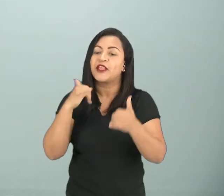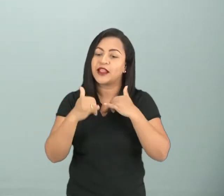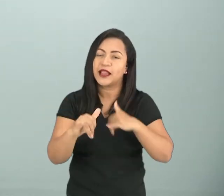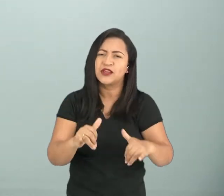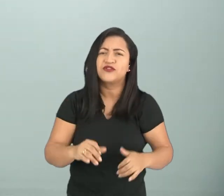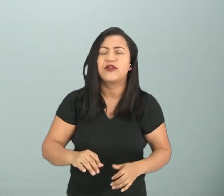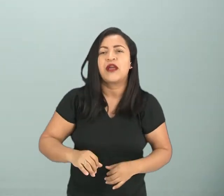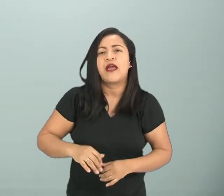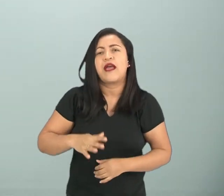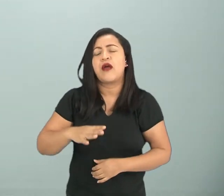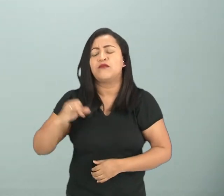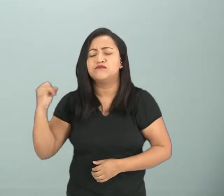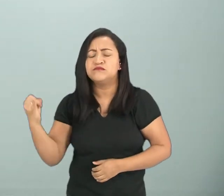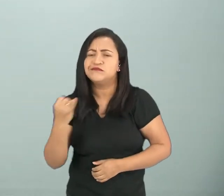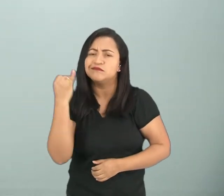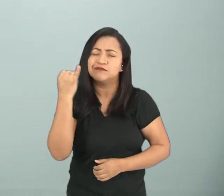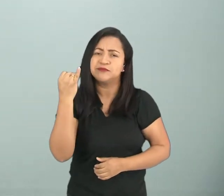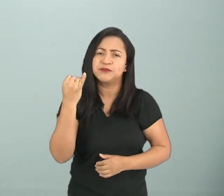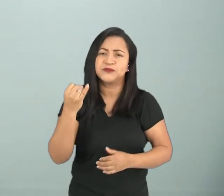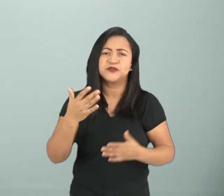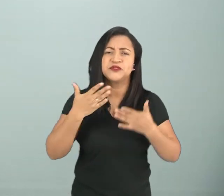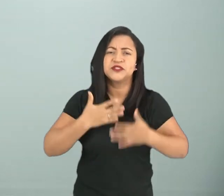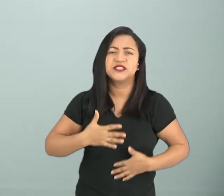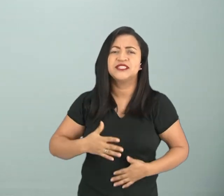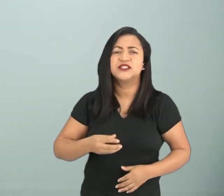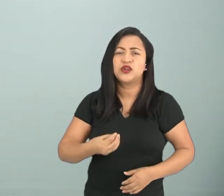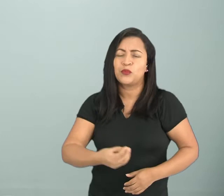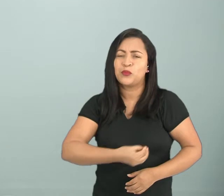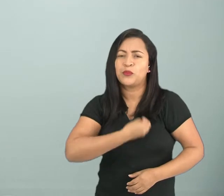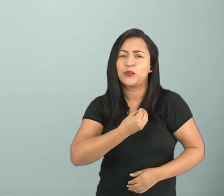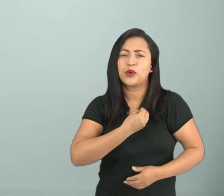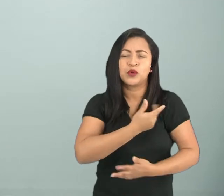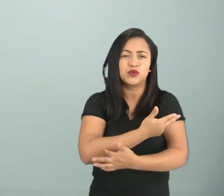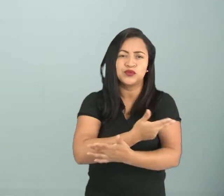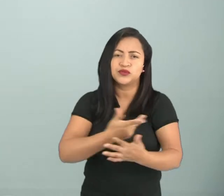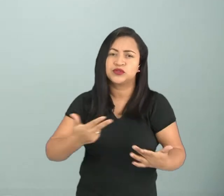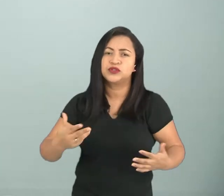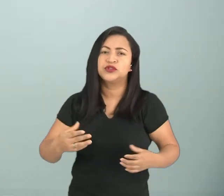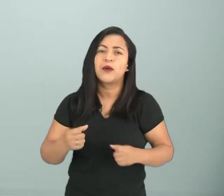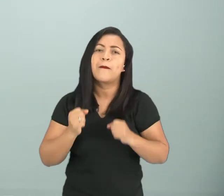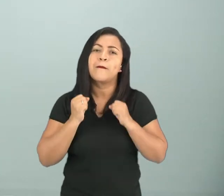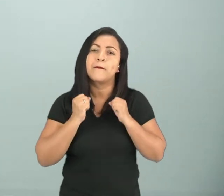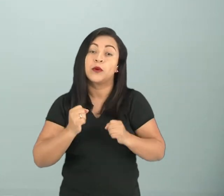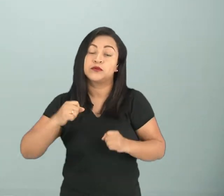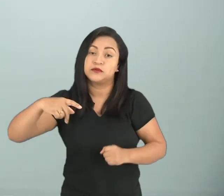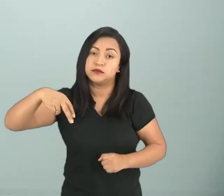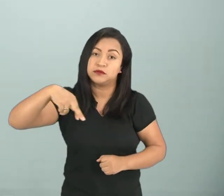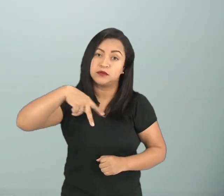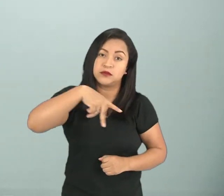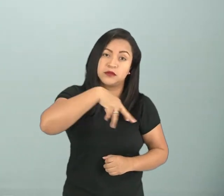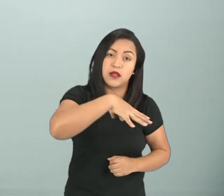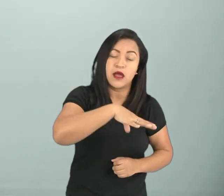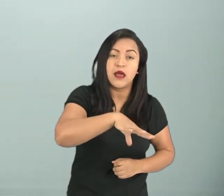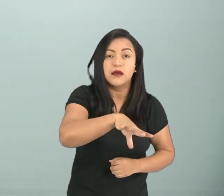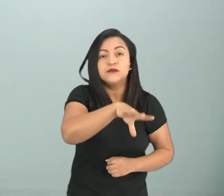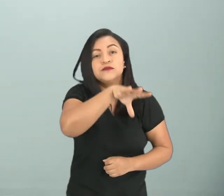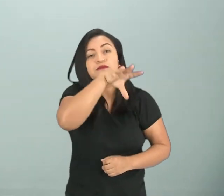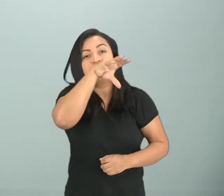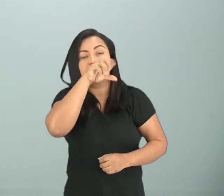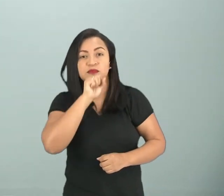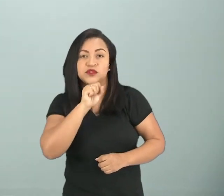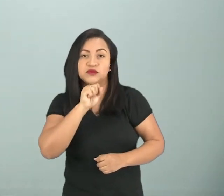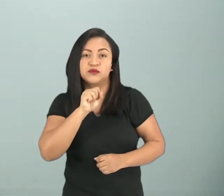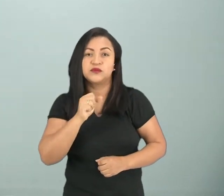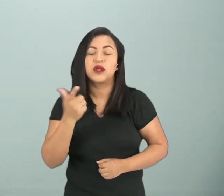algo que é essencial para que os seres vivos eles consigam se locomover, eles consigam respirar, eles consigam